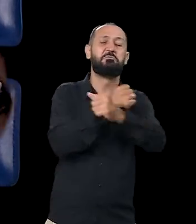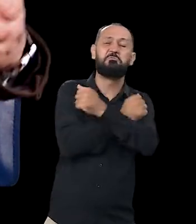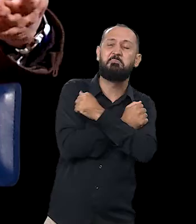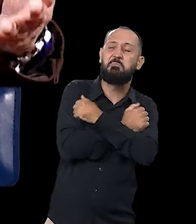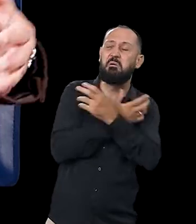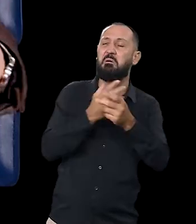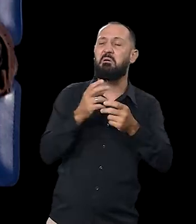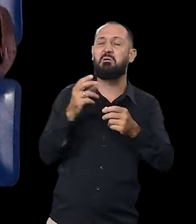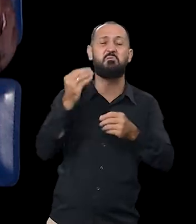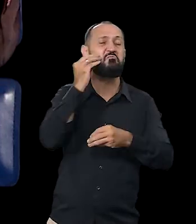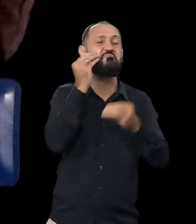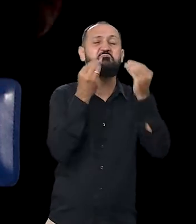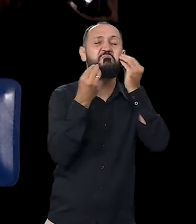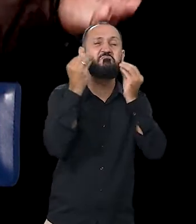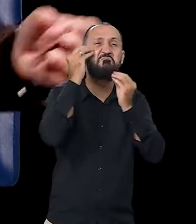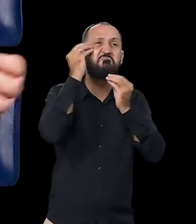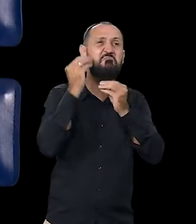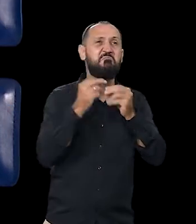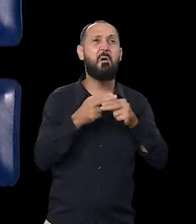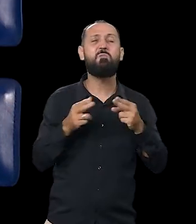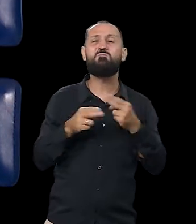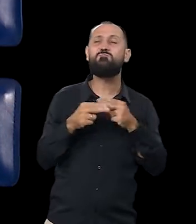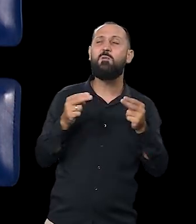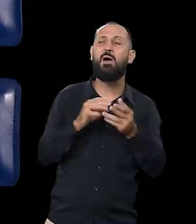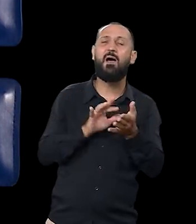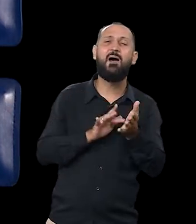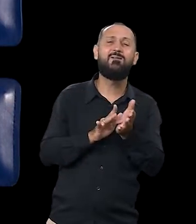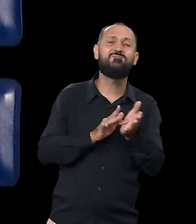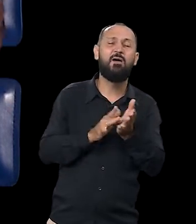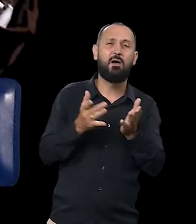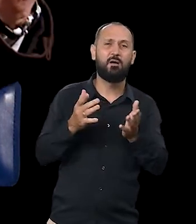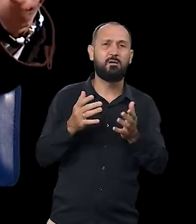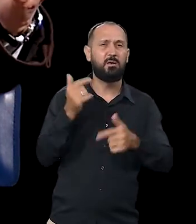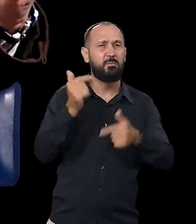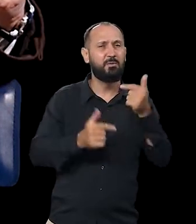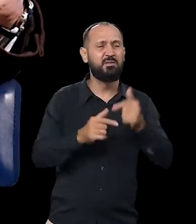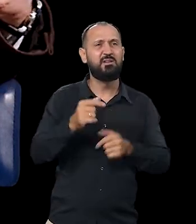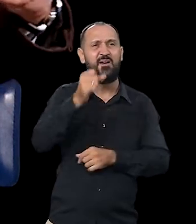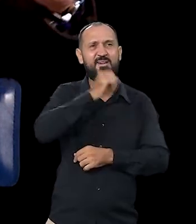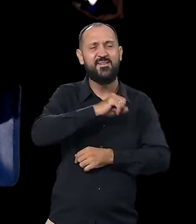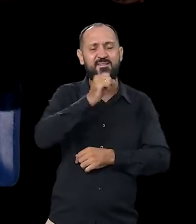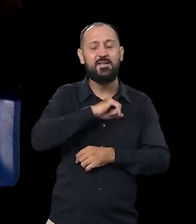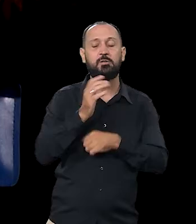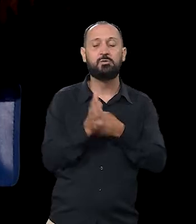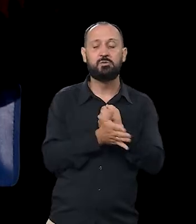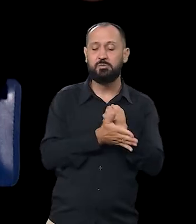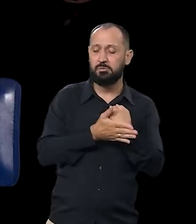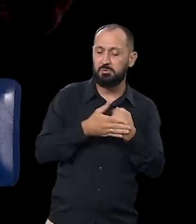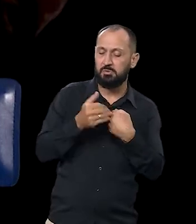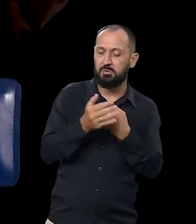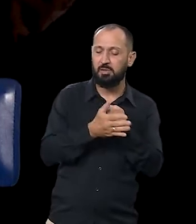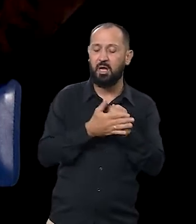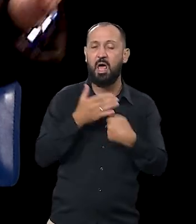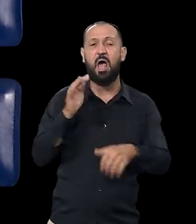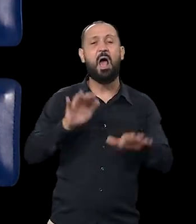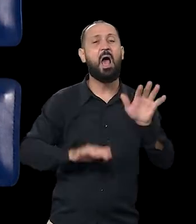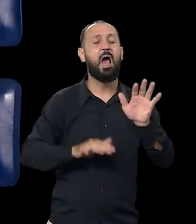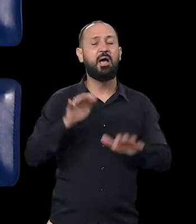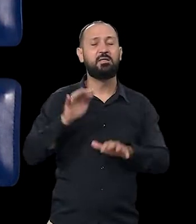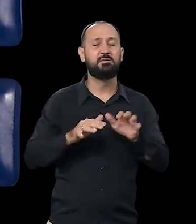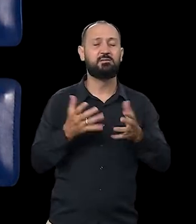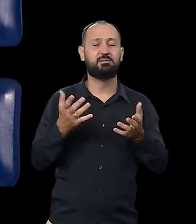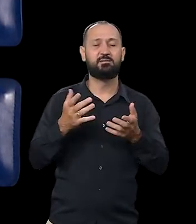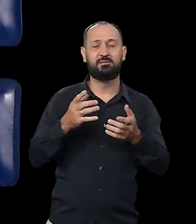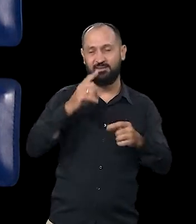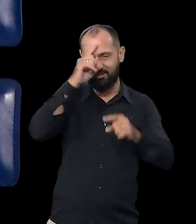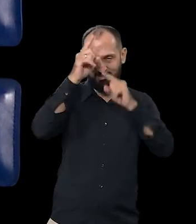político do abraço, do beijinho, daquela política antiga, né, de um carinho, às